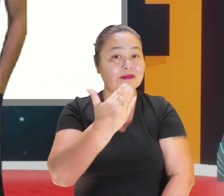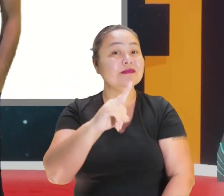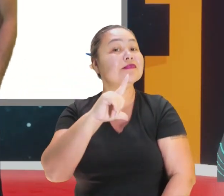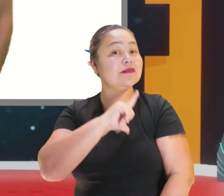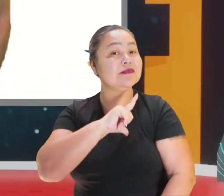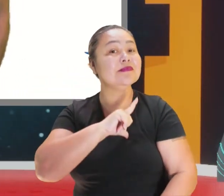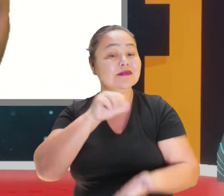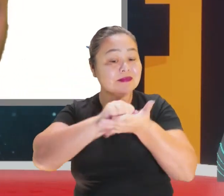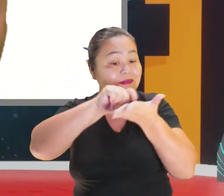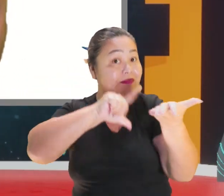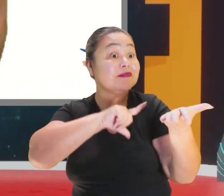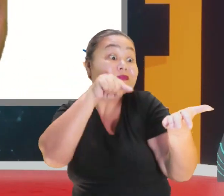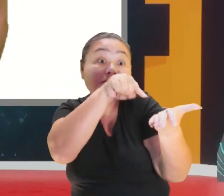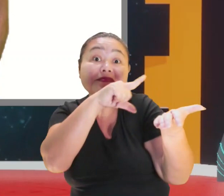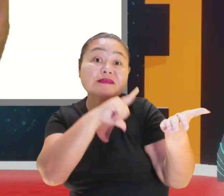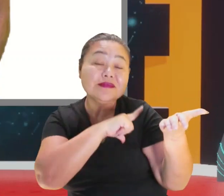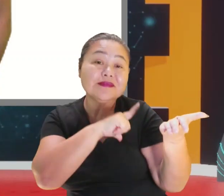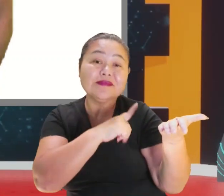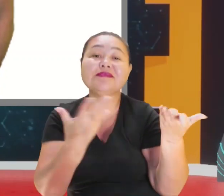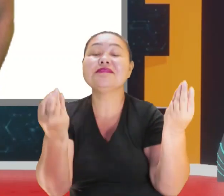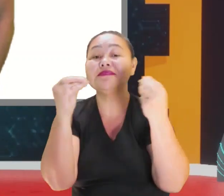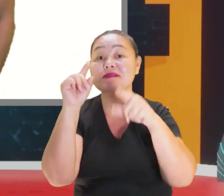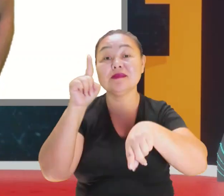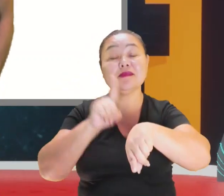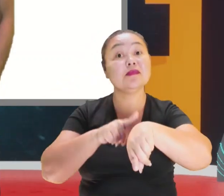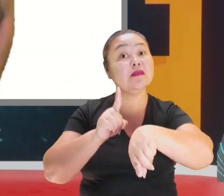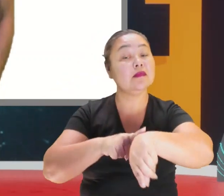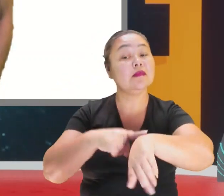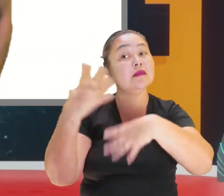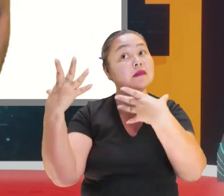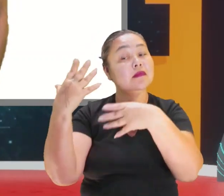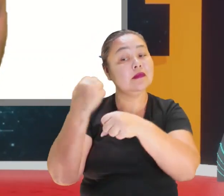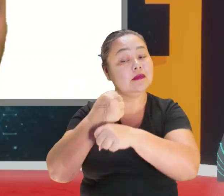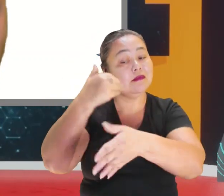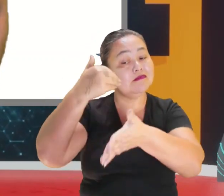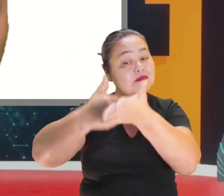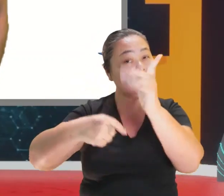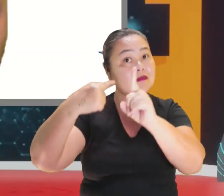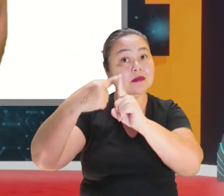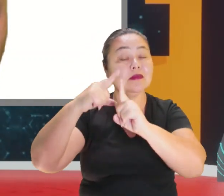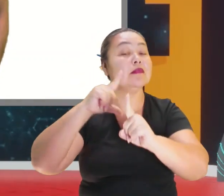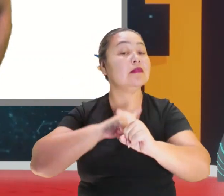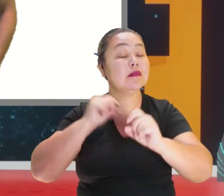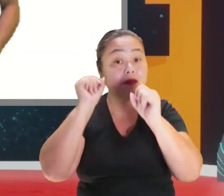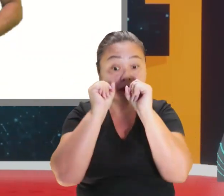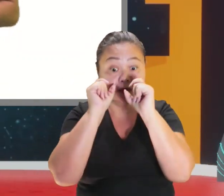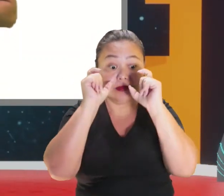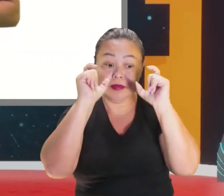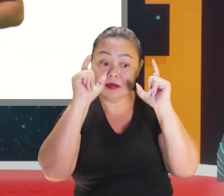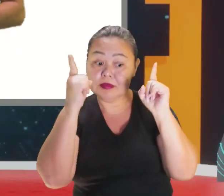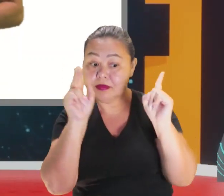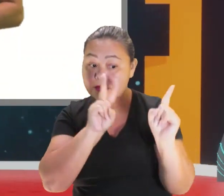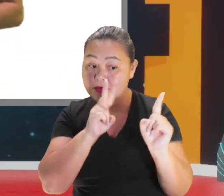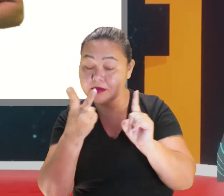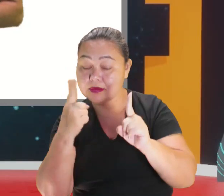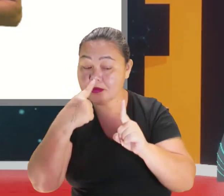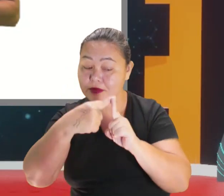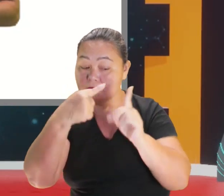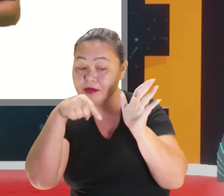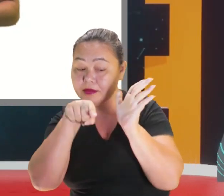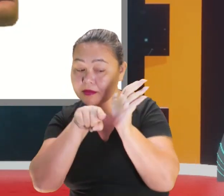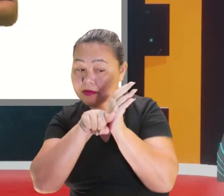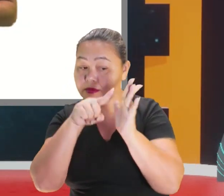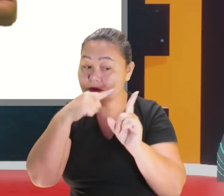vai te dar. Agora, claro, as operações na hora de resolver que Aí tem que ter atenção, é um detalhe da expressão numérica, Isso.